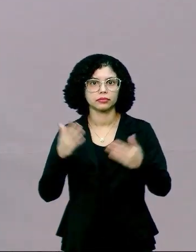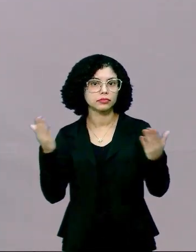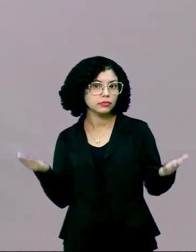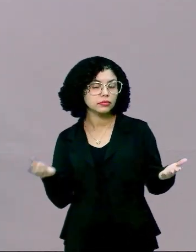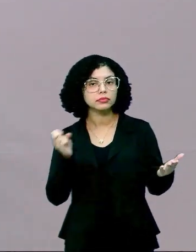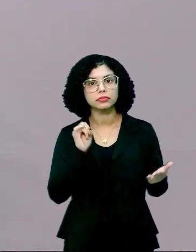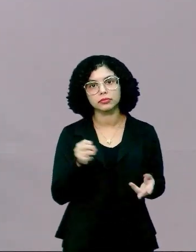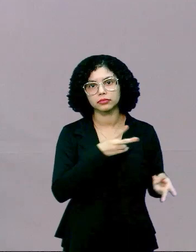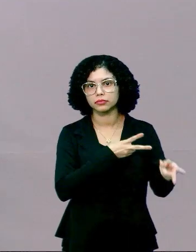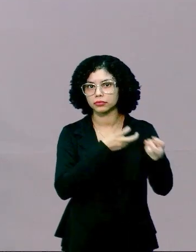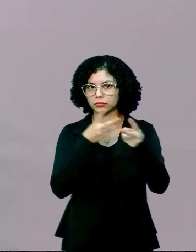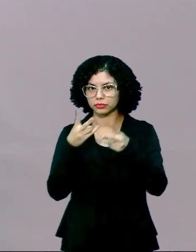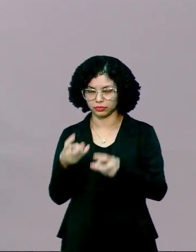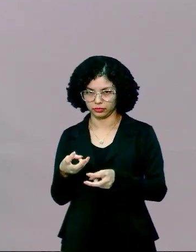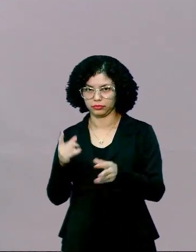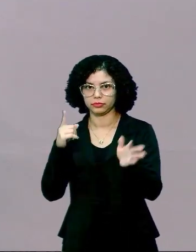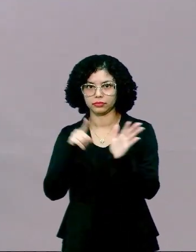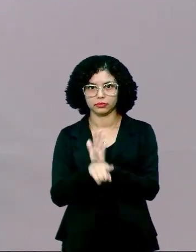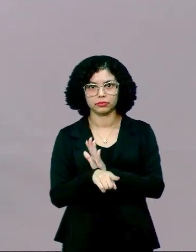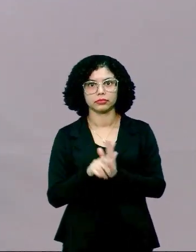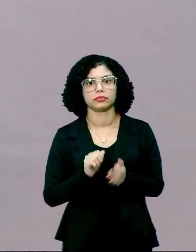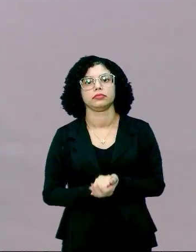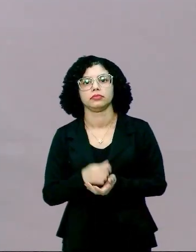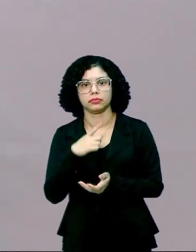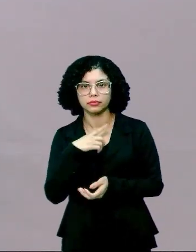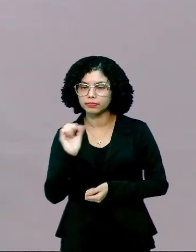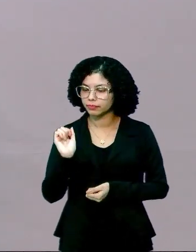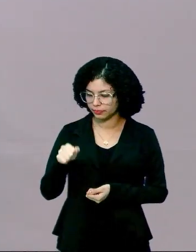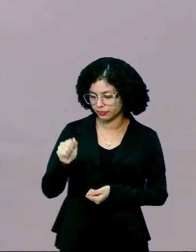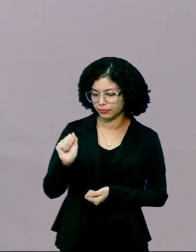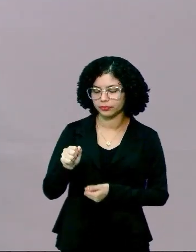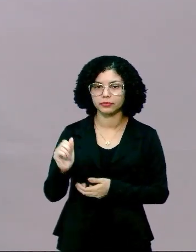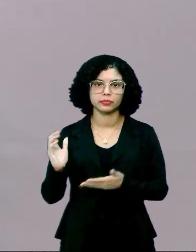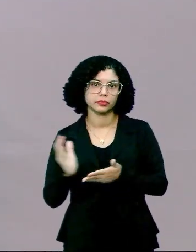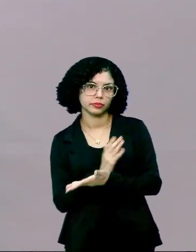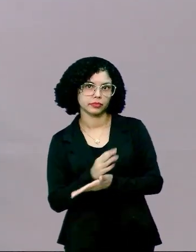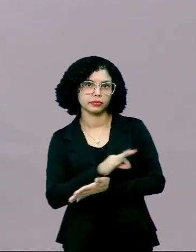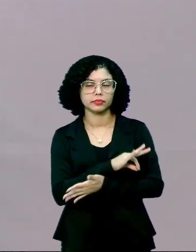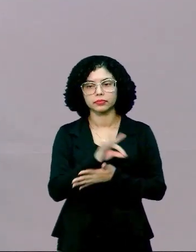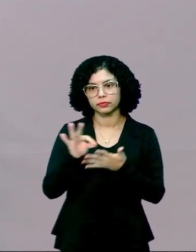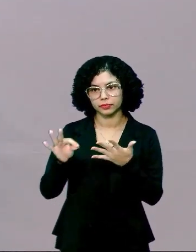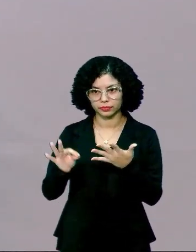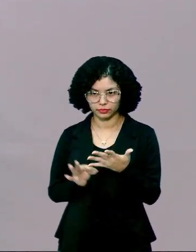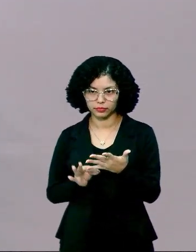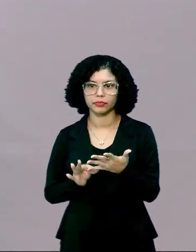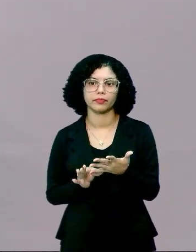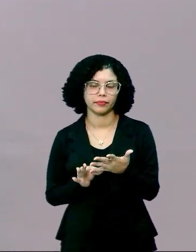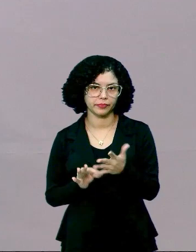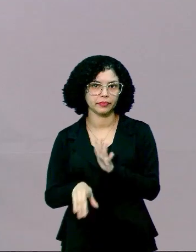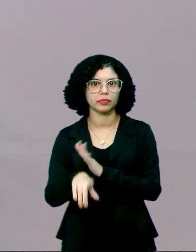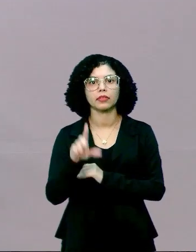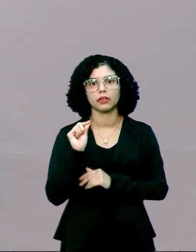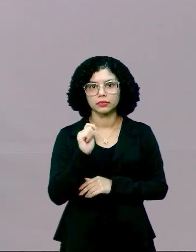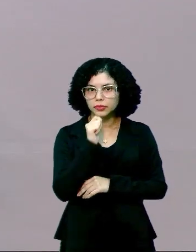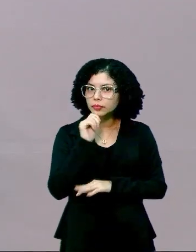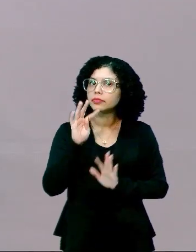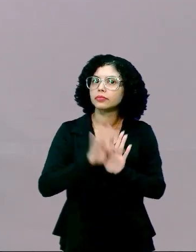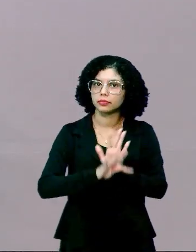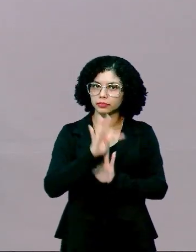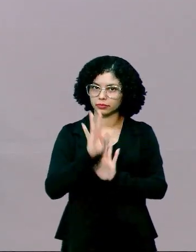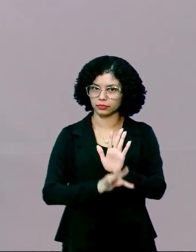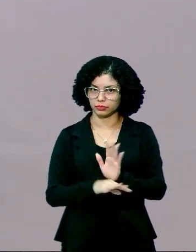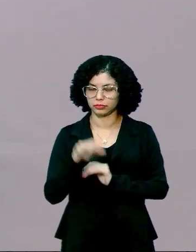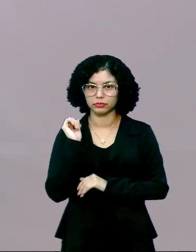Se vocês observarem bem a questão, existem sim os elementos dessa alternativa no